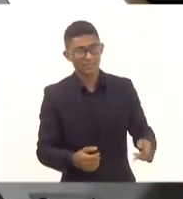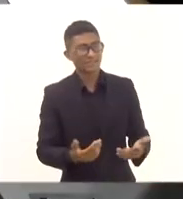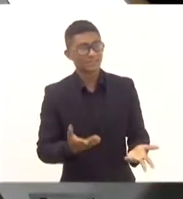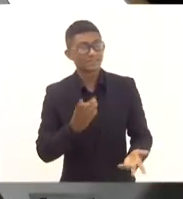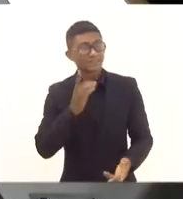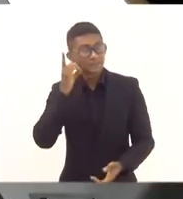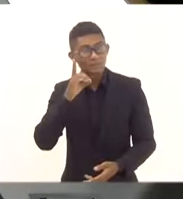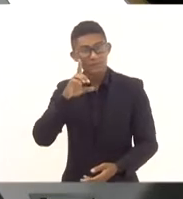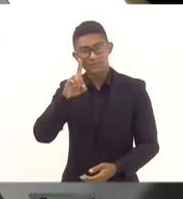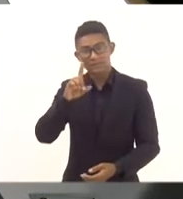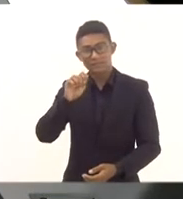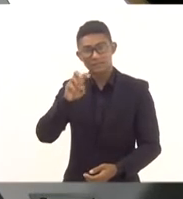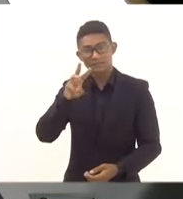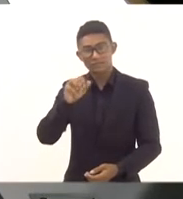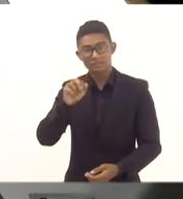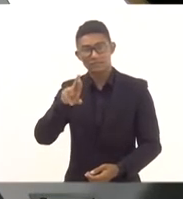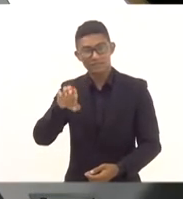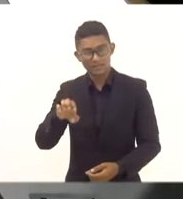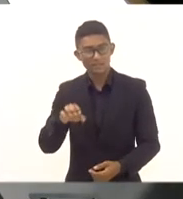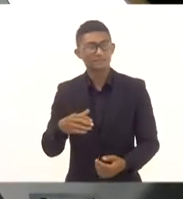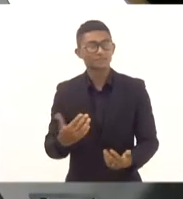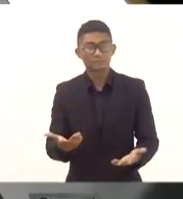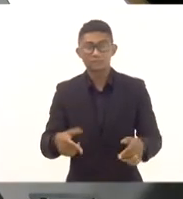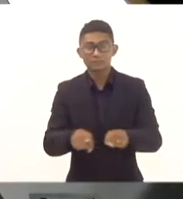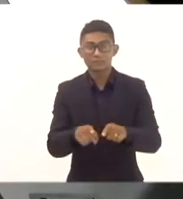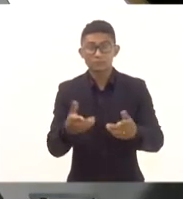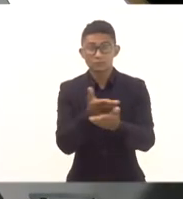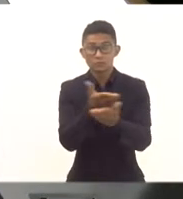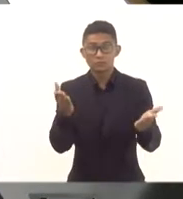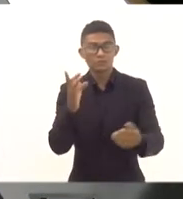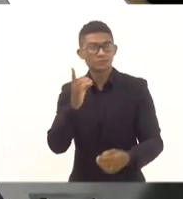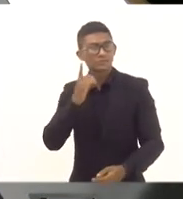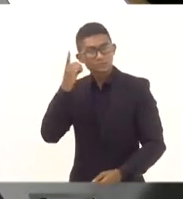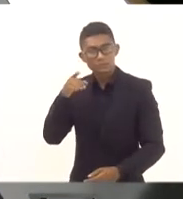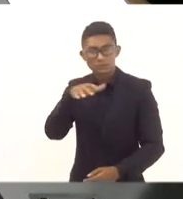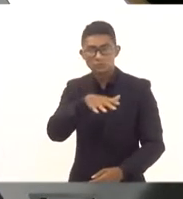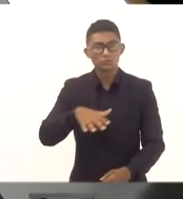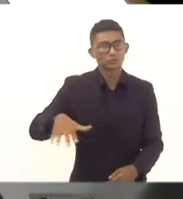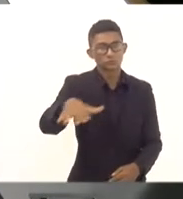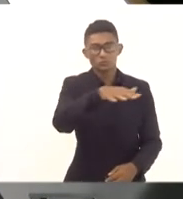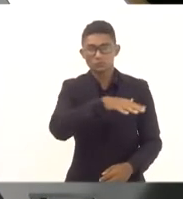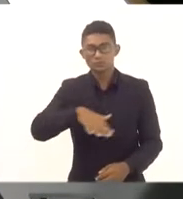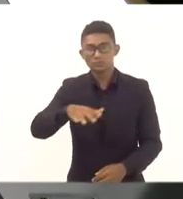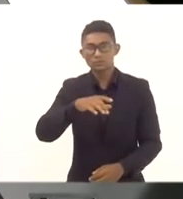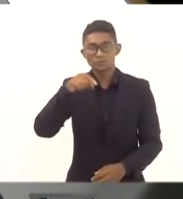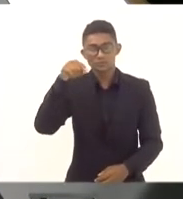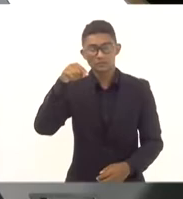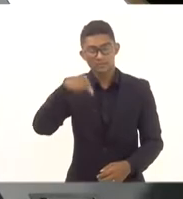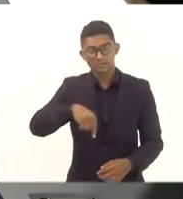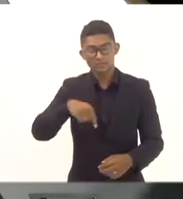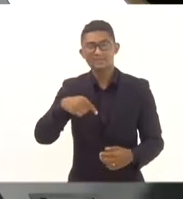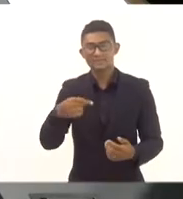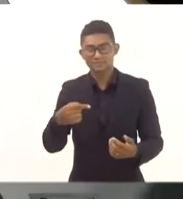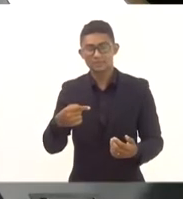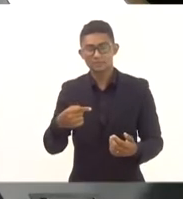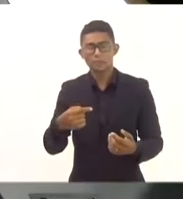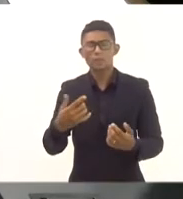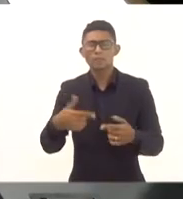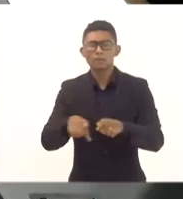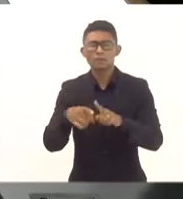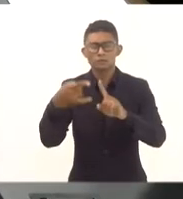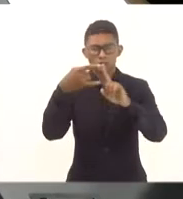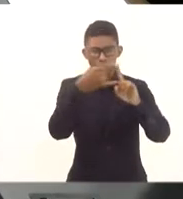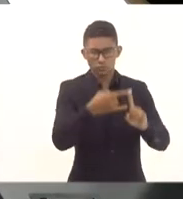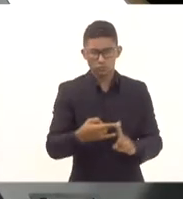Brum Bom dia a todos os deputados que nos acompanham nesse momento pelos um né a gente tá ainda